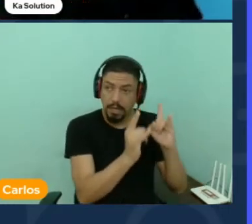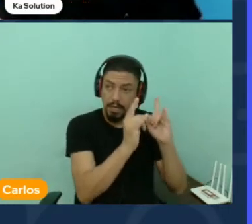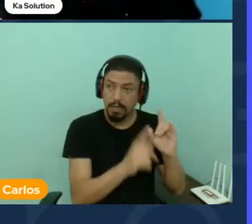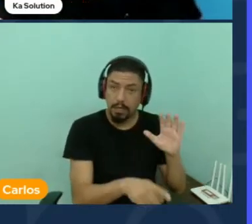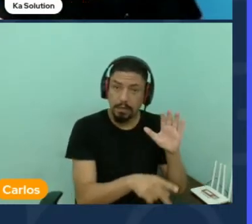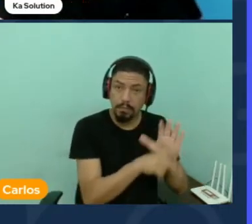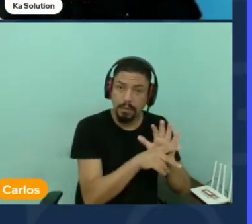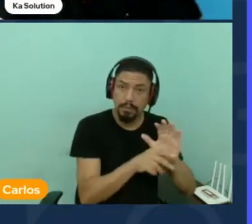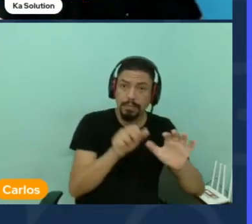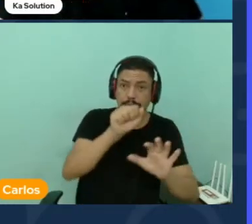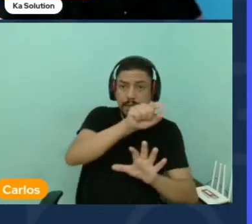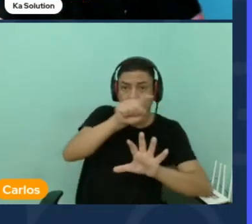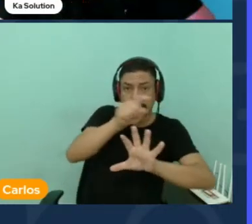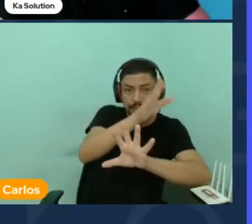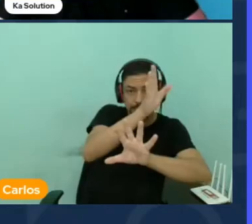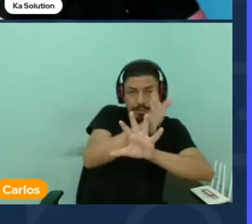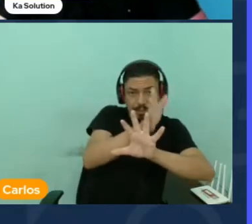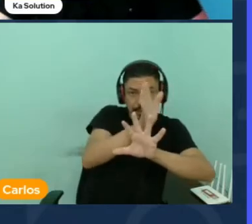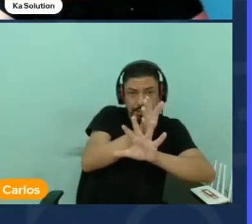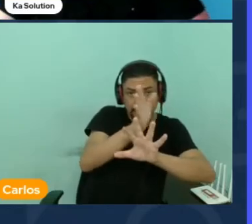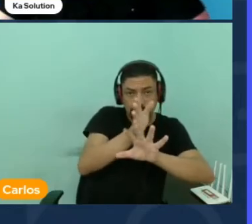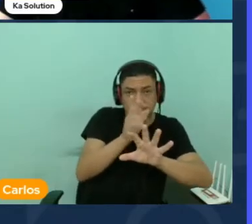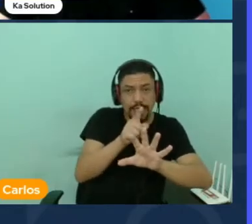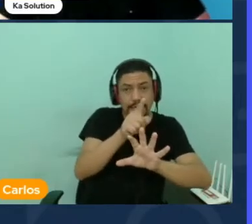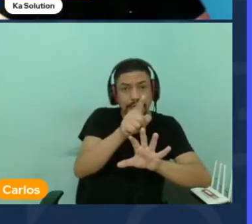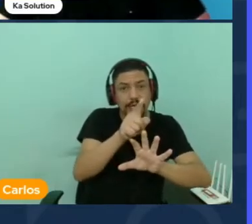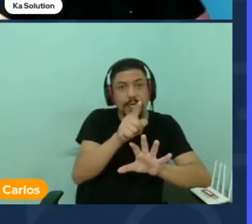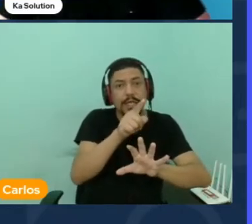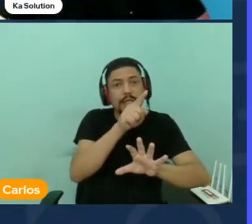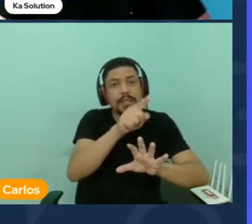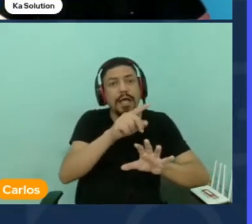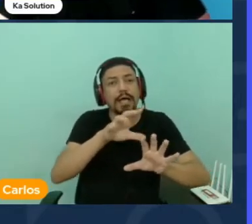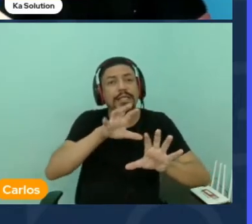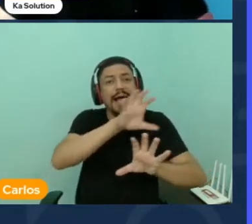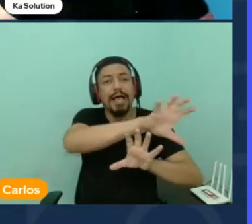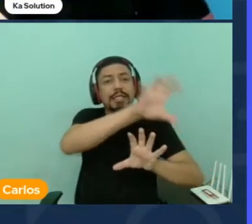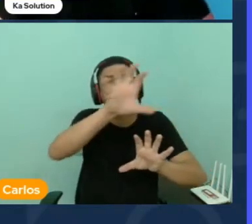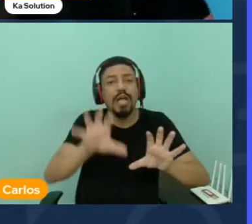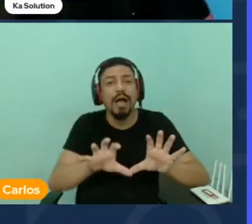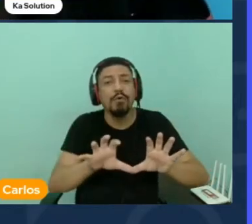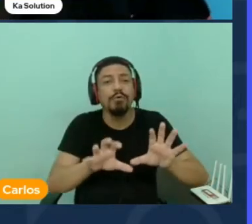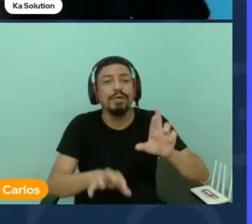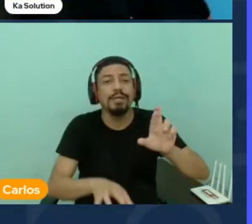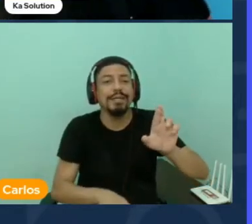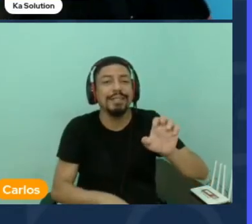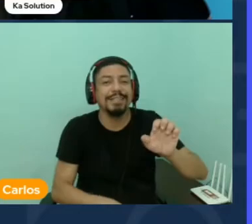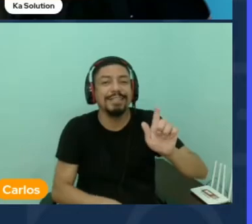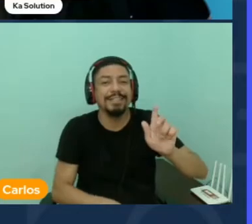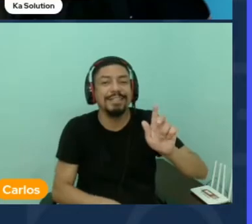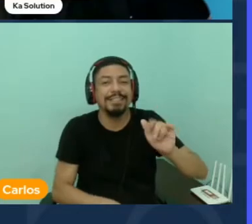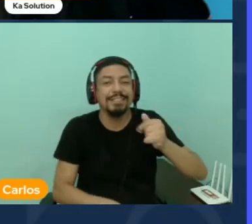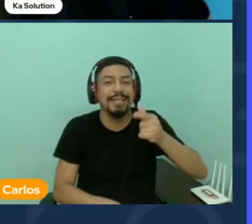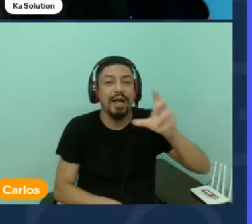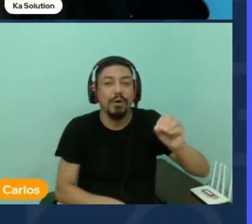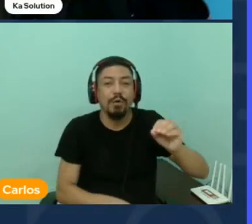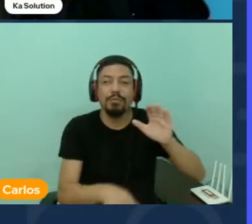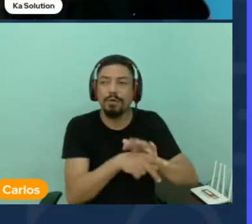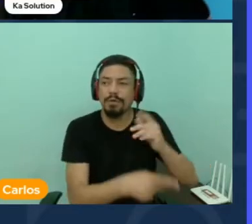uma zona de disponibilidade nas regiões que a AWS possui